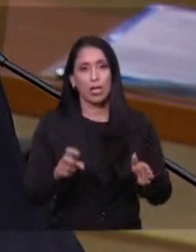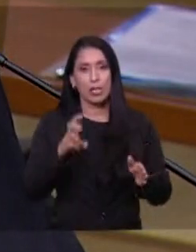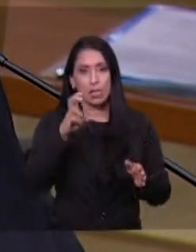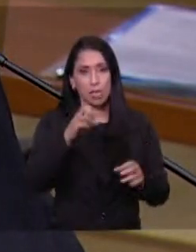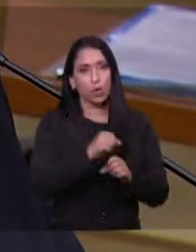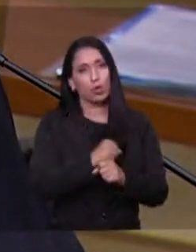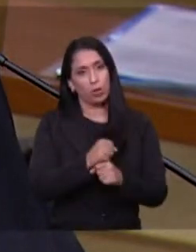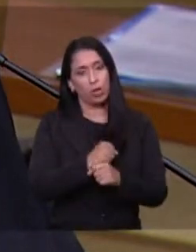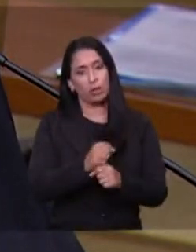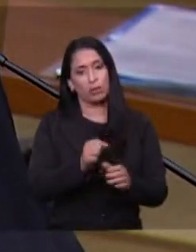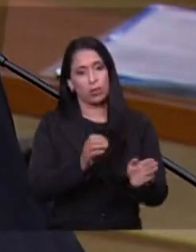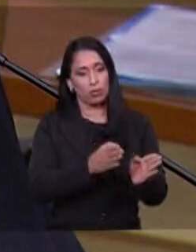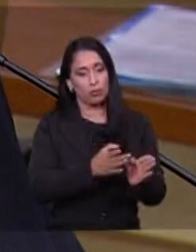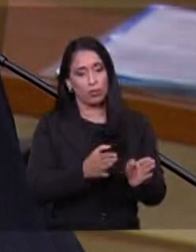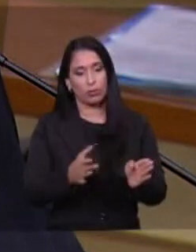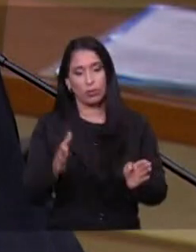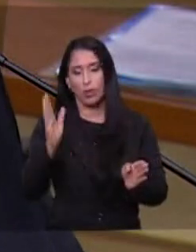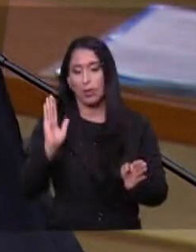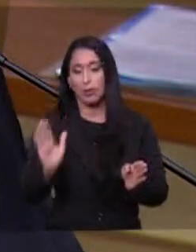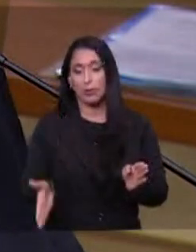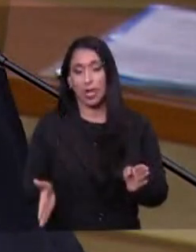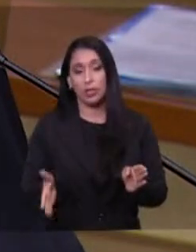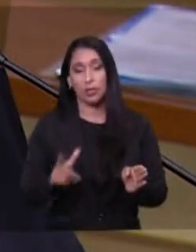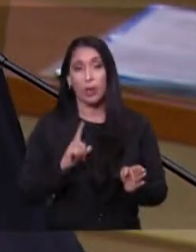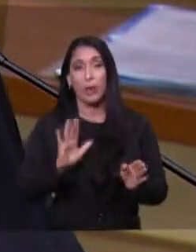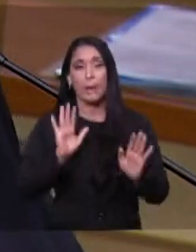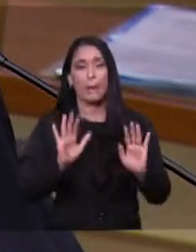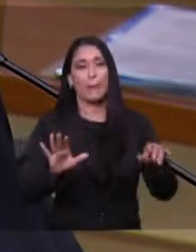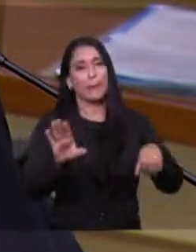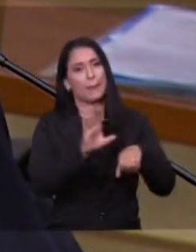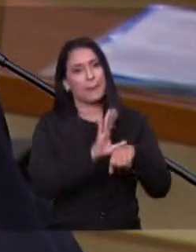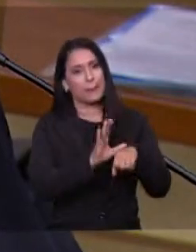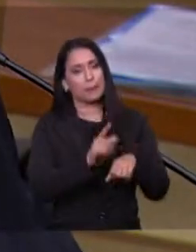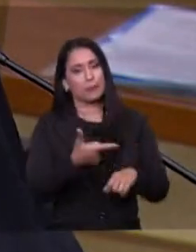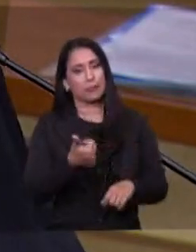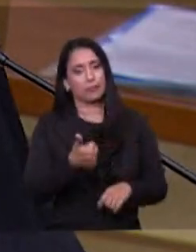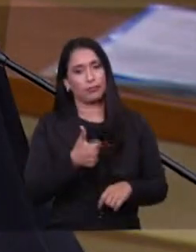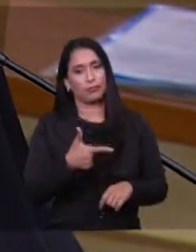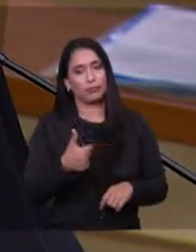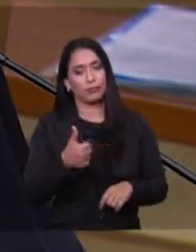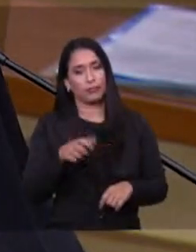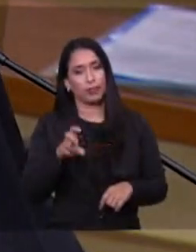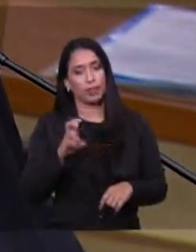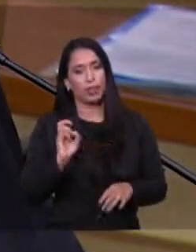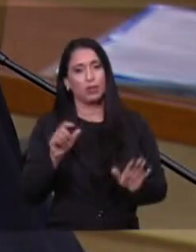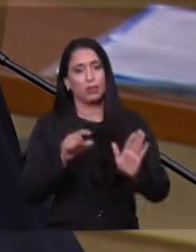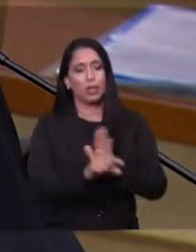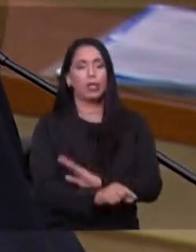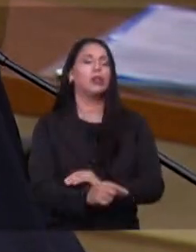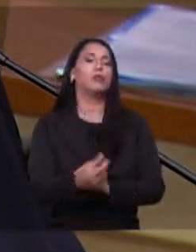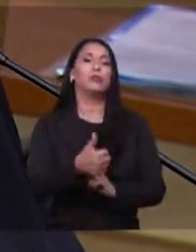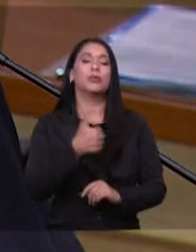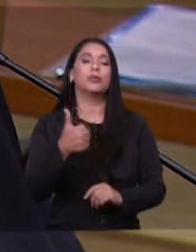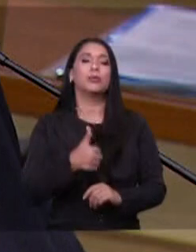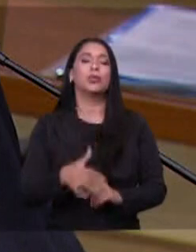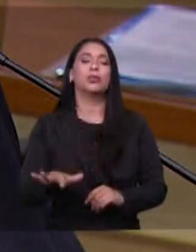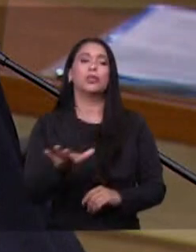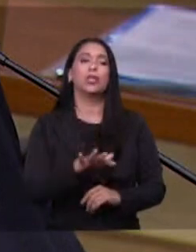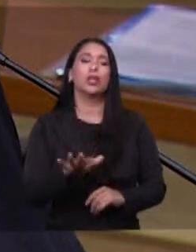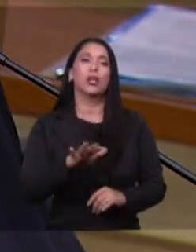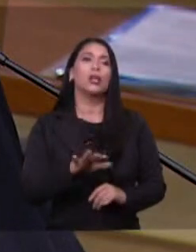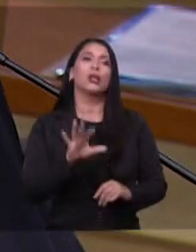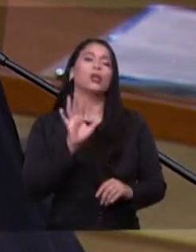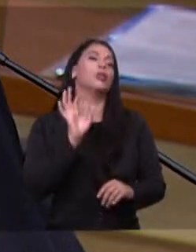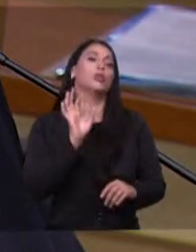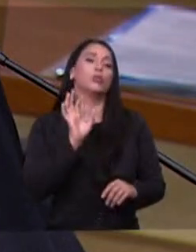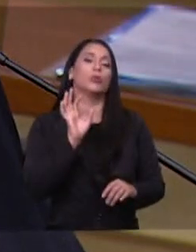de 5 anos de prazo. O fato de a Constituição afirmar no seu artigo 215, parágrafo 1º, em termos genéricos, que o Estado